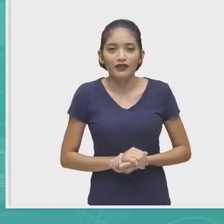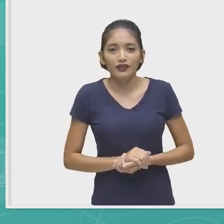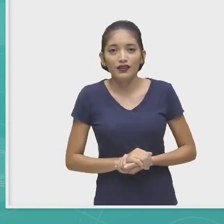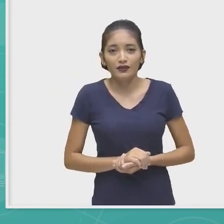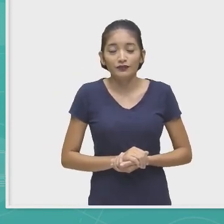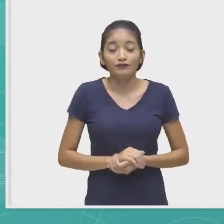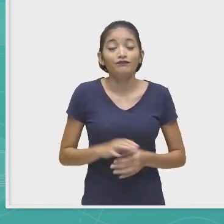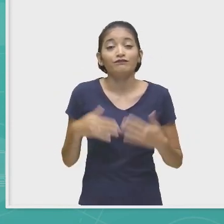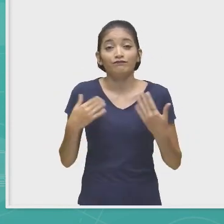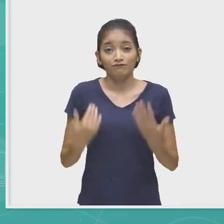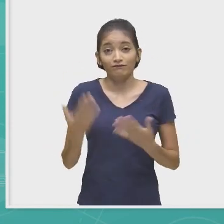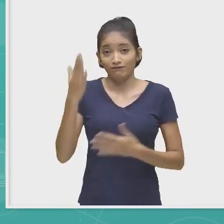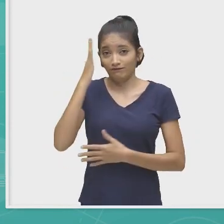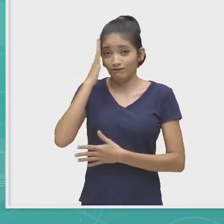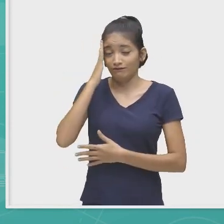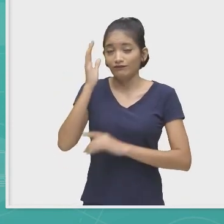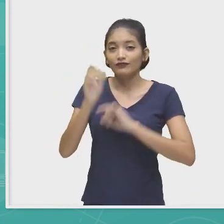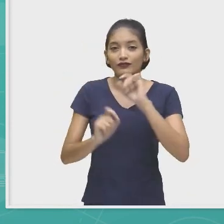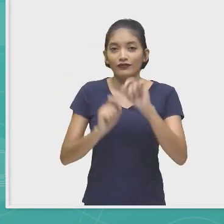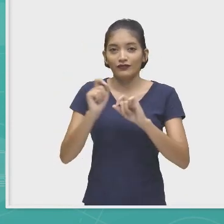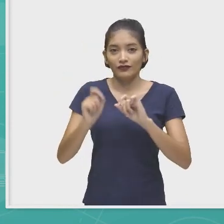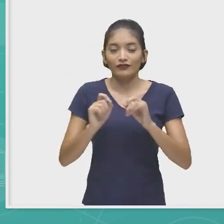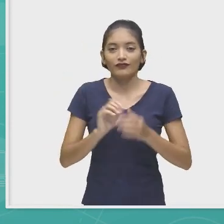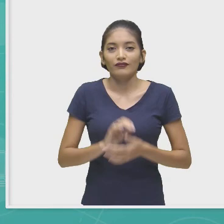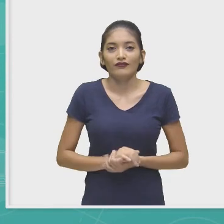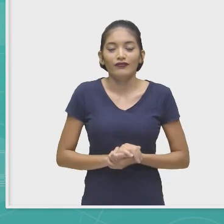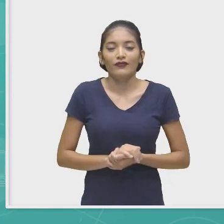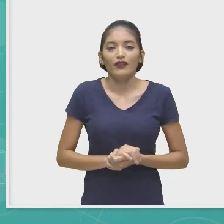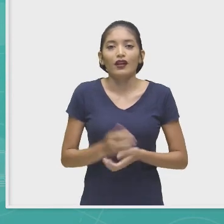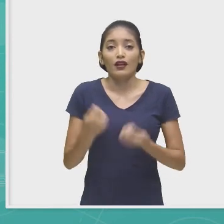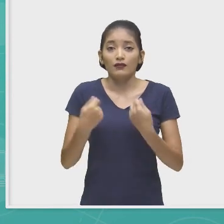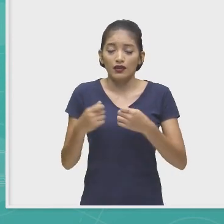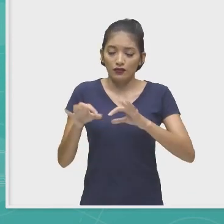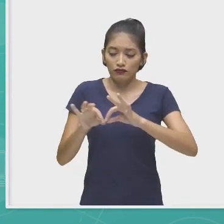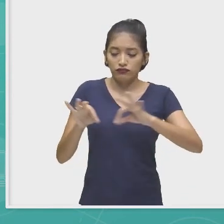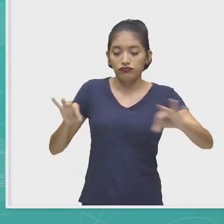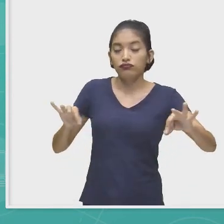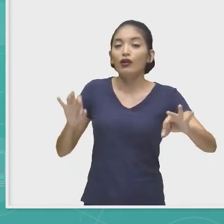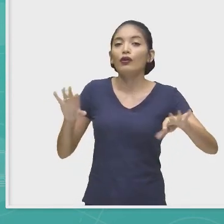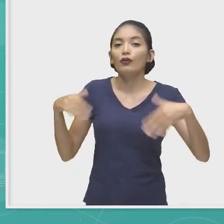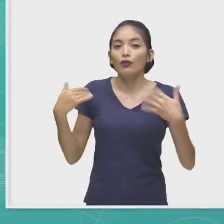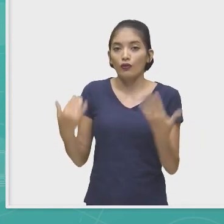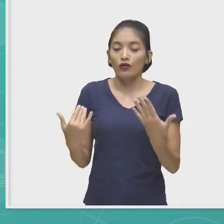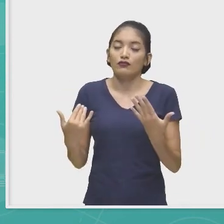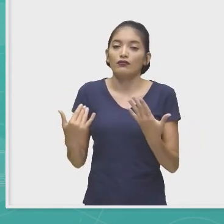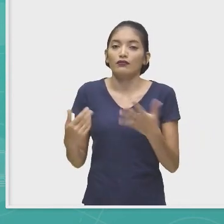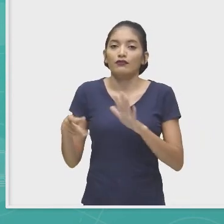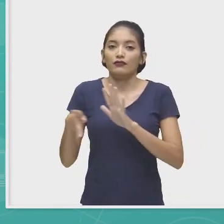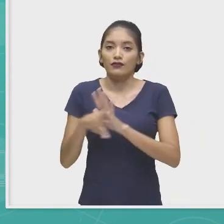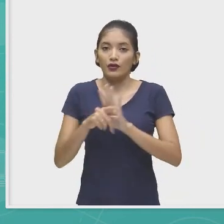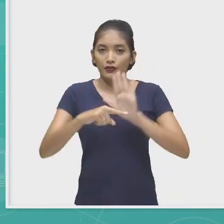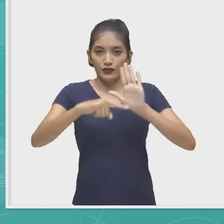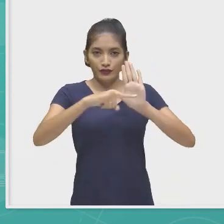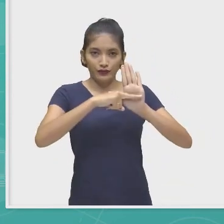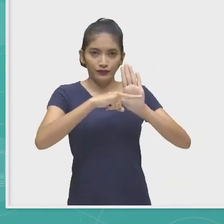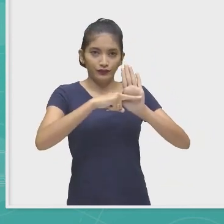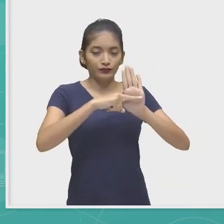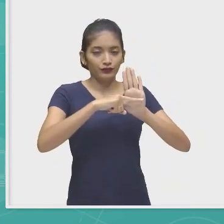nós sabemos aí que nós estamos lidando com uma operação de quê? De